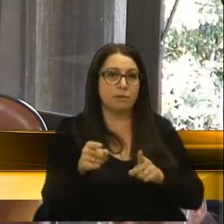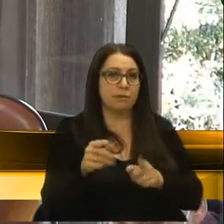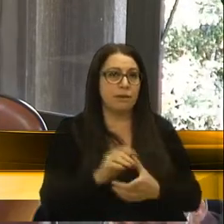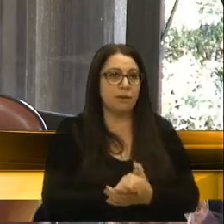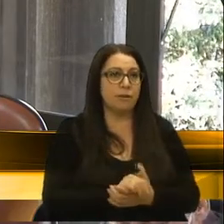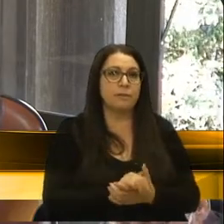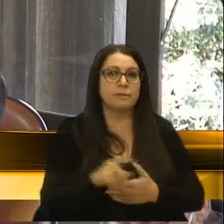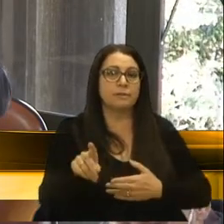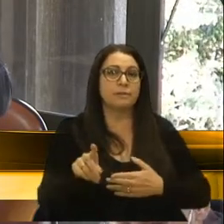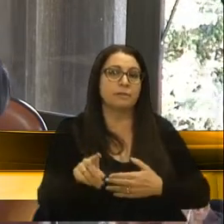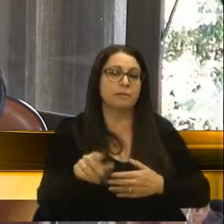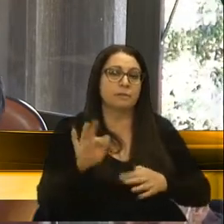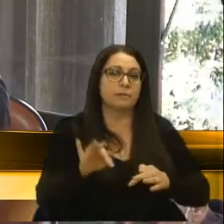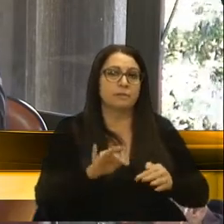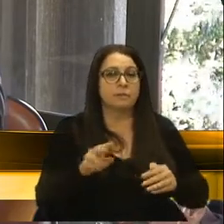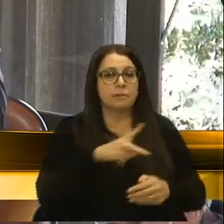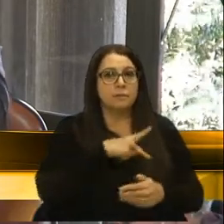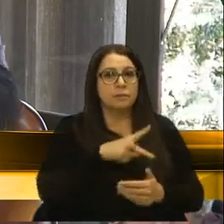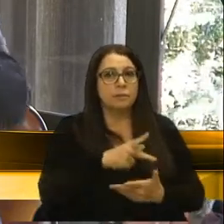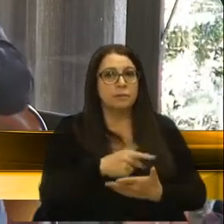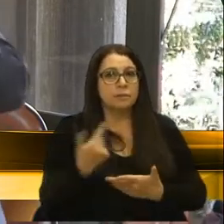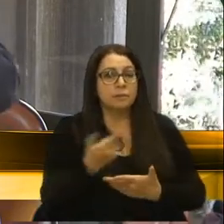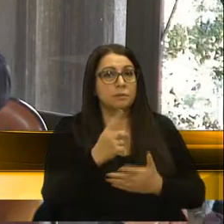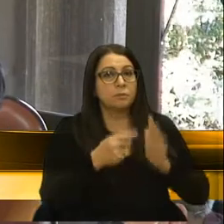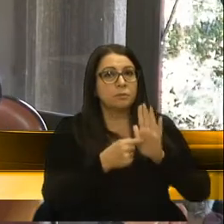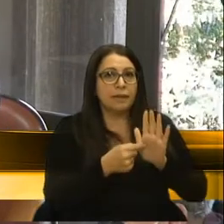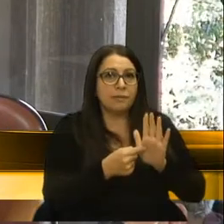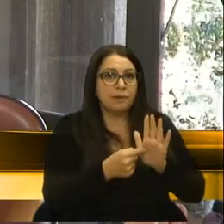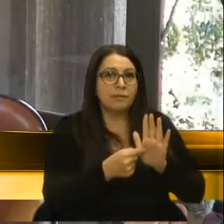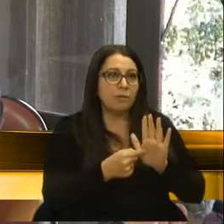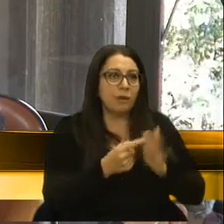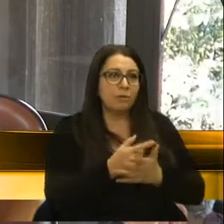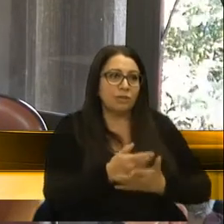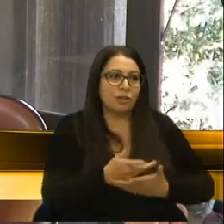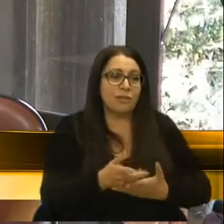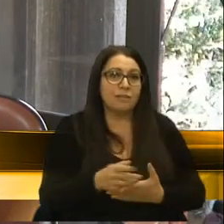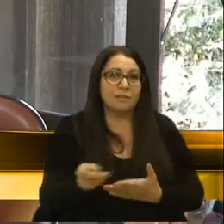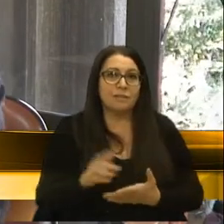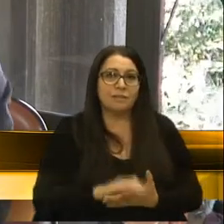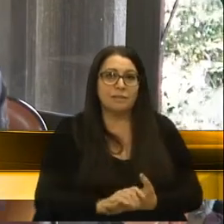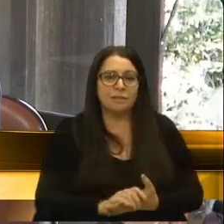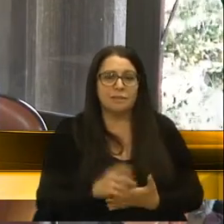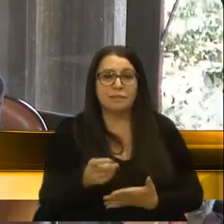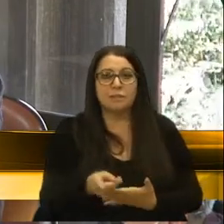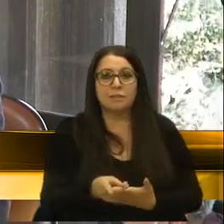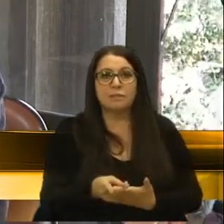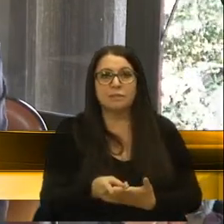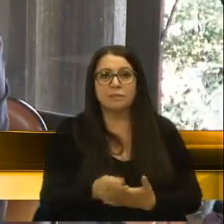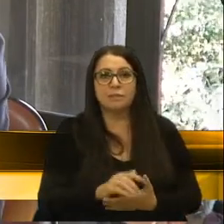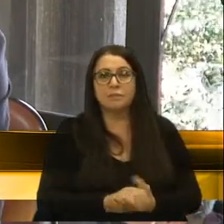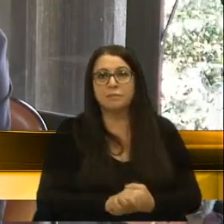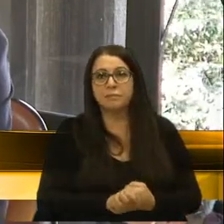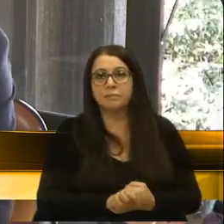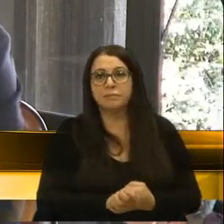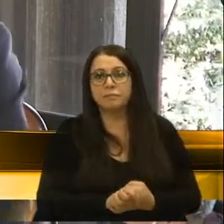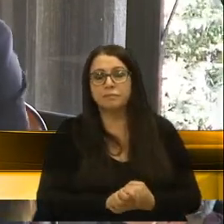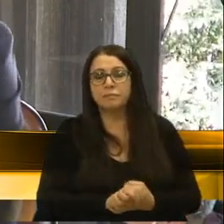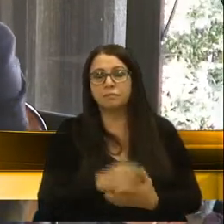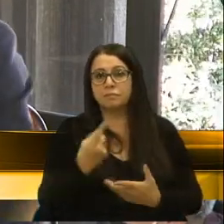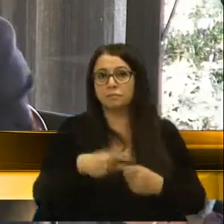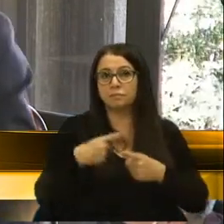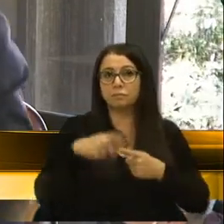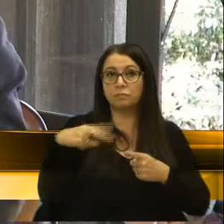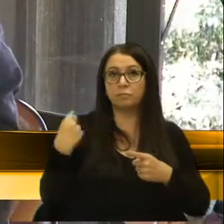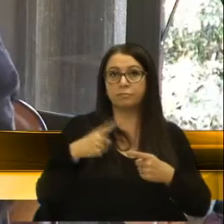E, por fim, presidente, eu quero trazer um precedente. Eu quero trazer um precedente, inclusive, porque nós